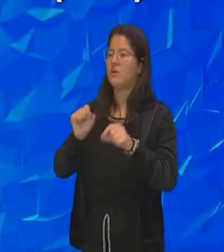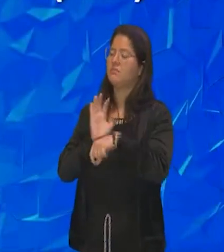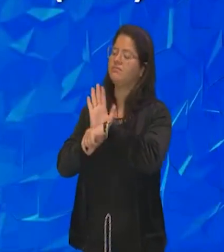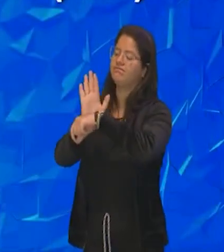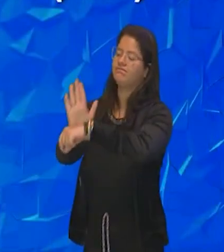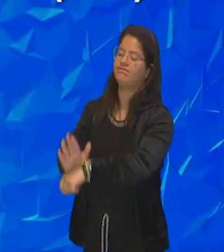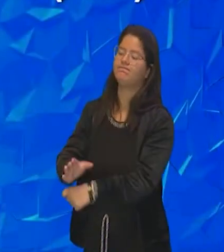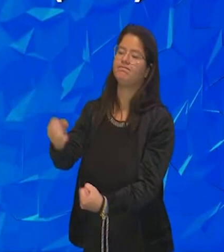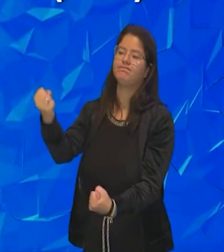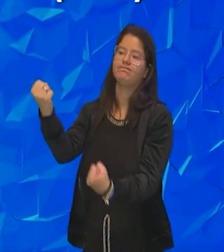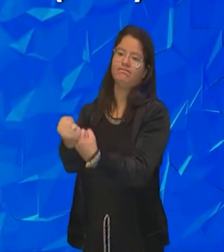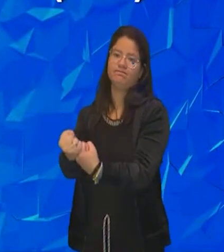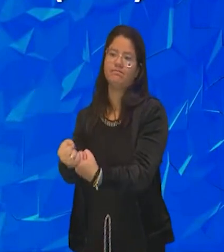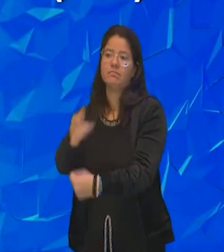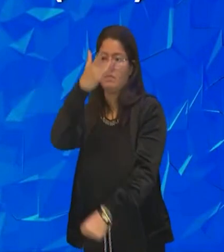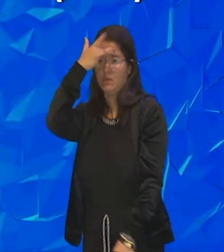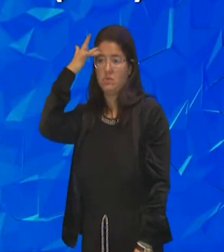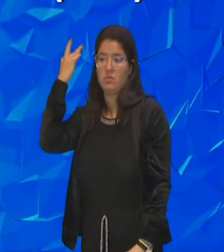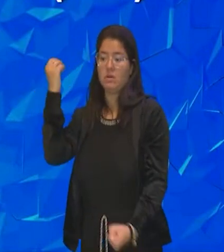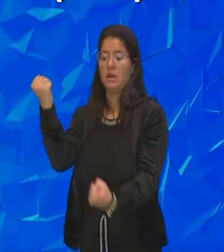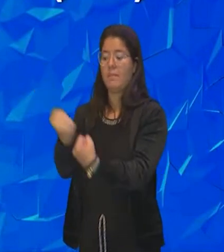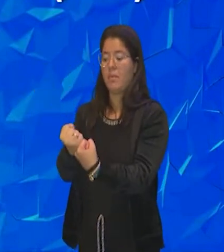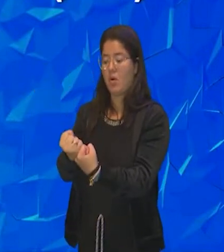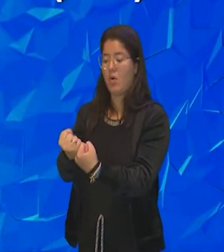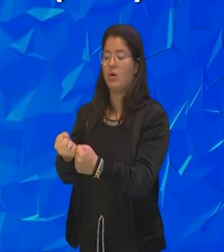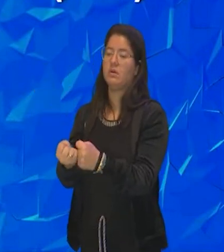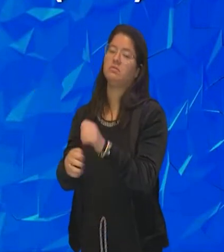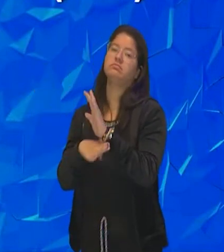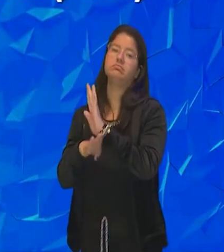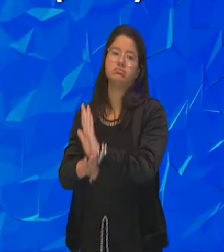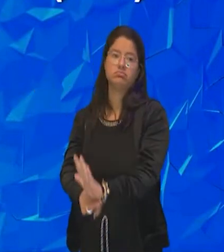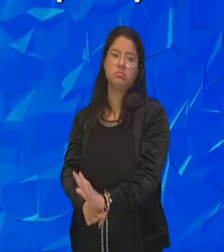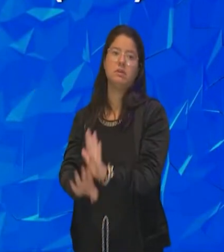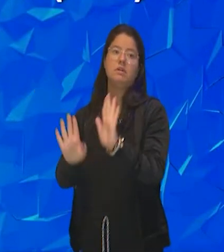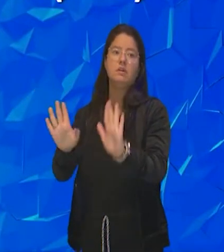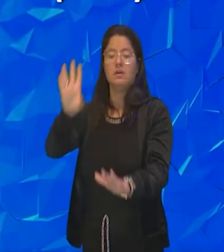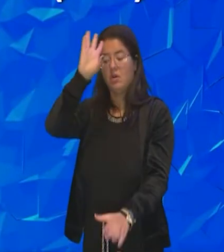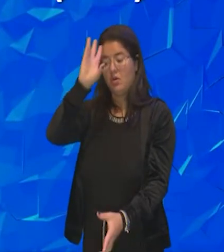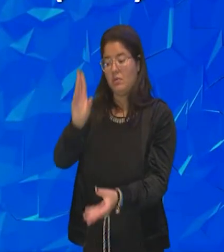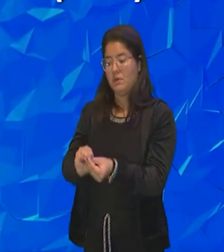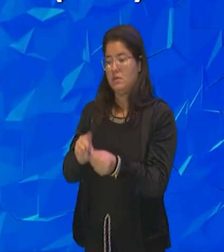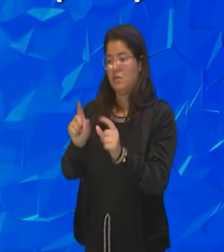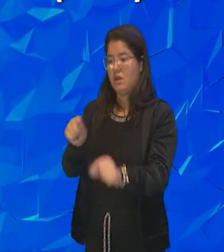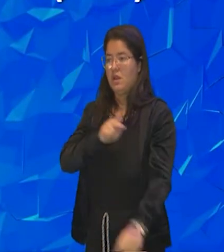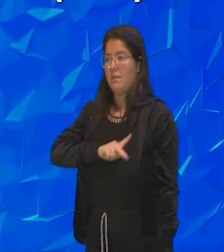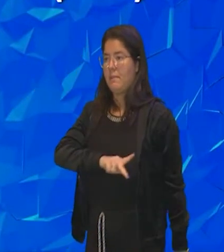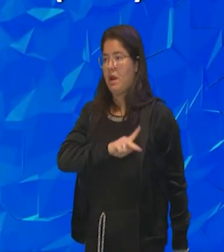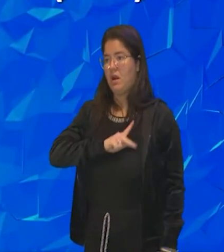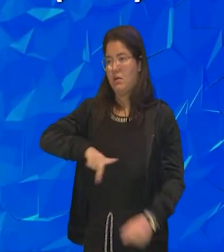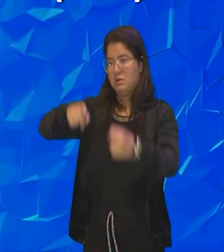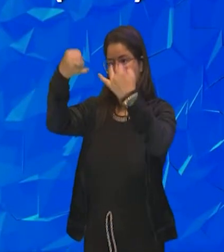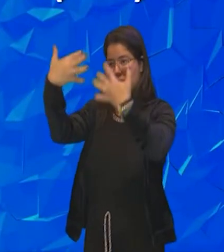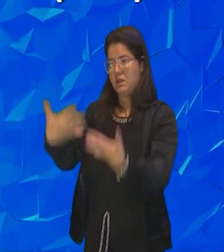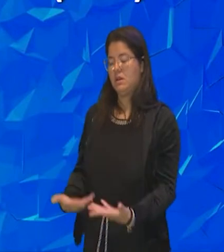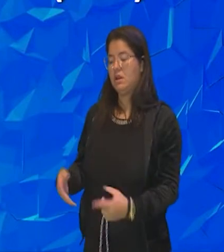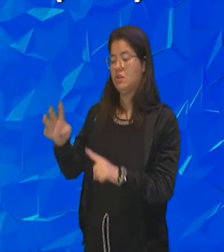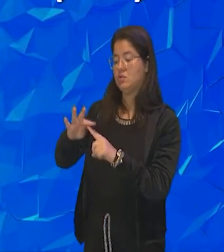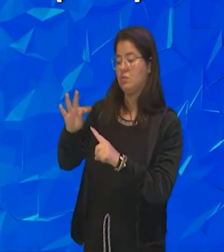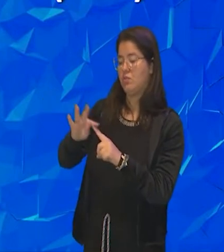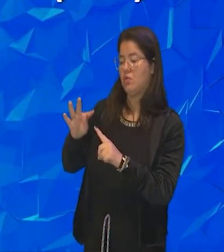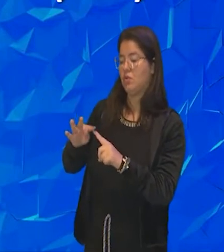ser hospitaleiro. E o entendimento aqui, no sentido que Paulo fala com Timóteo, é que